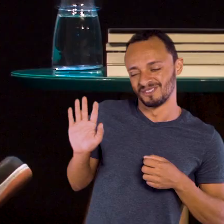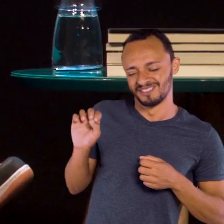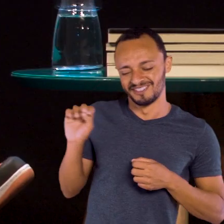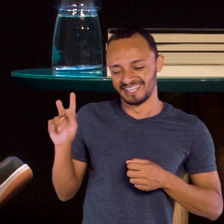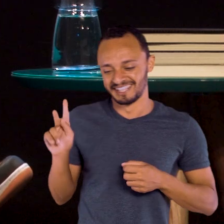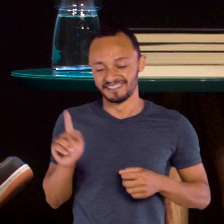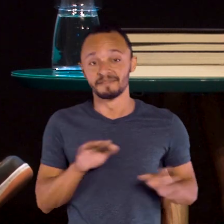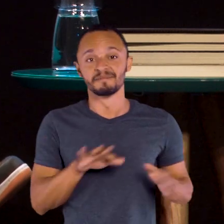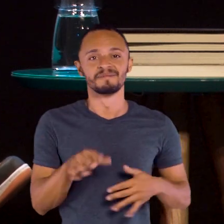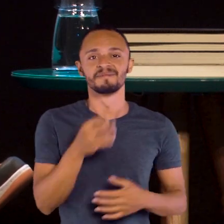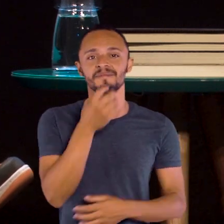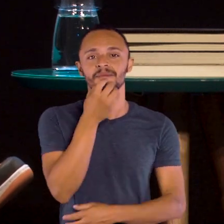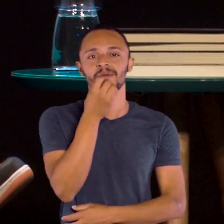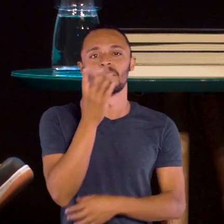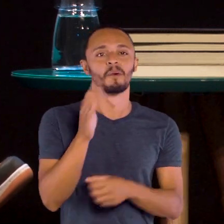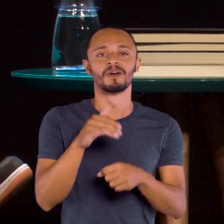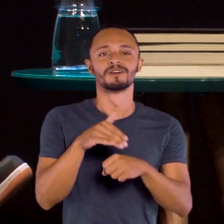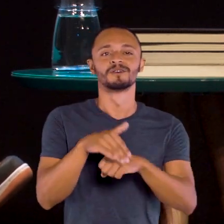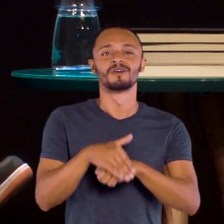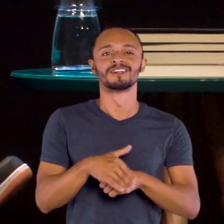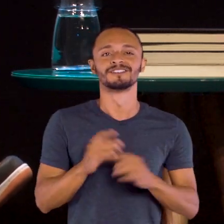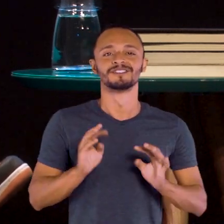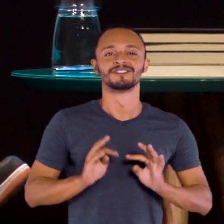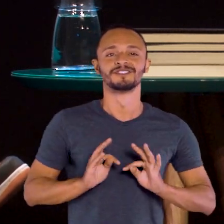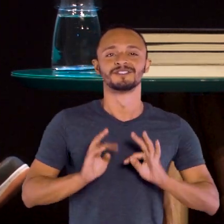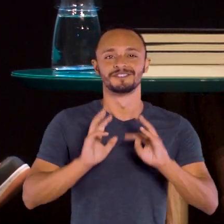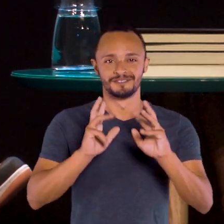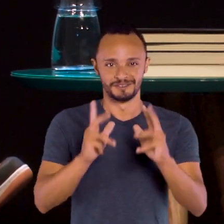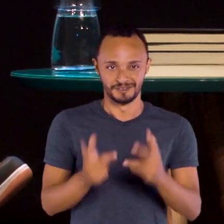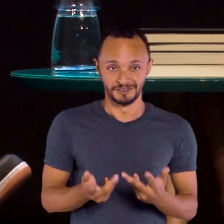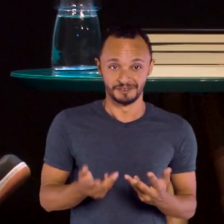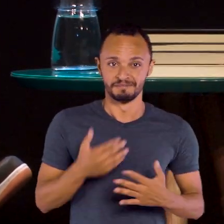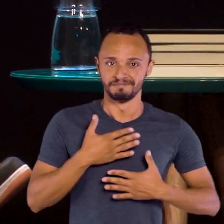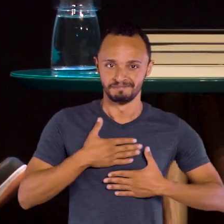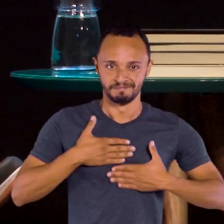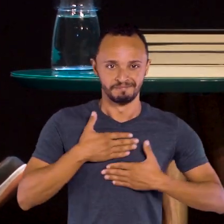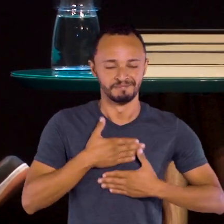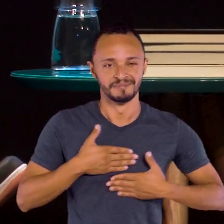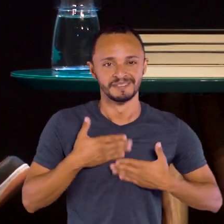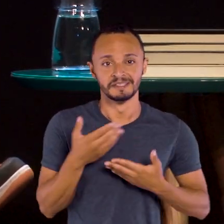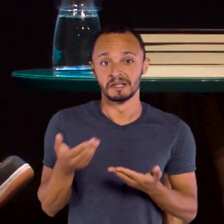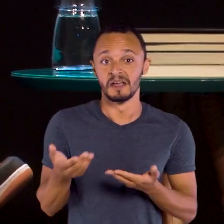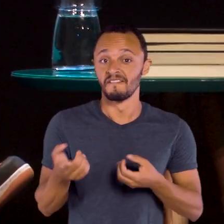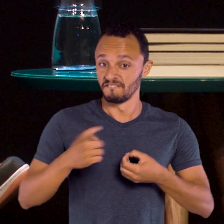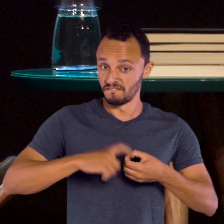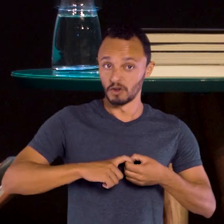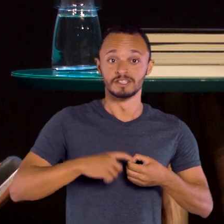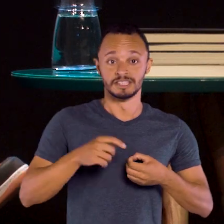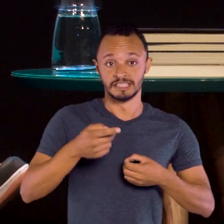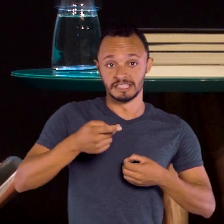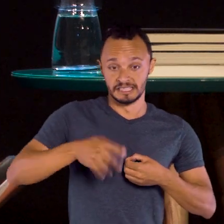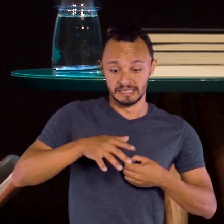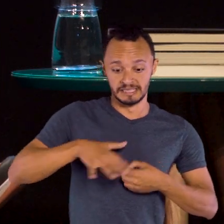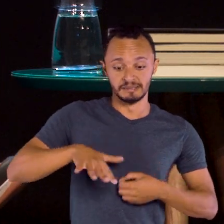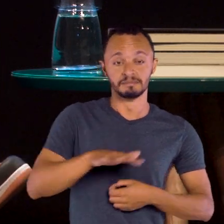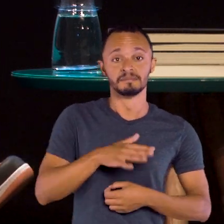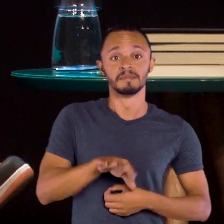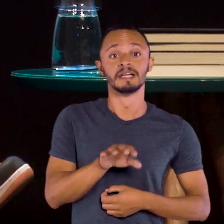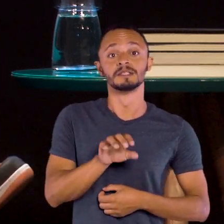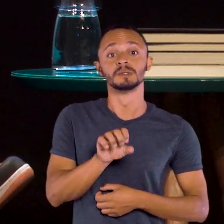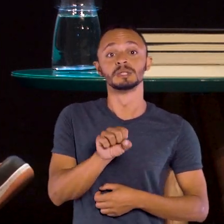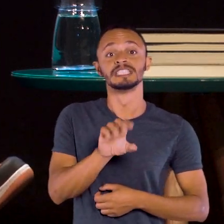Bom, boa noite a todas e todos. É uma satisfação, né, voltar aqui no Sesc